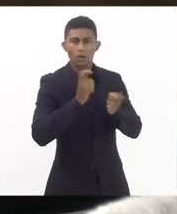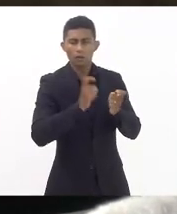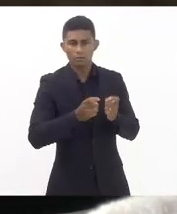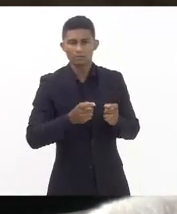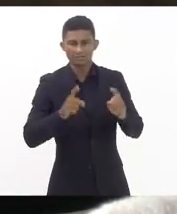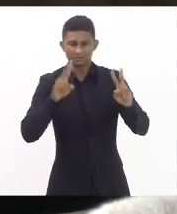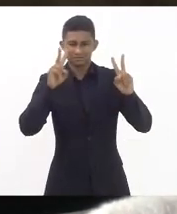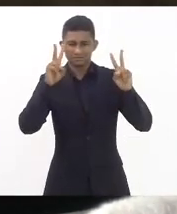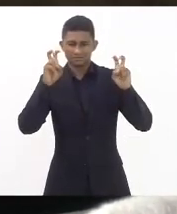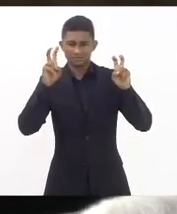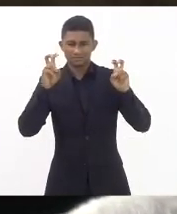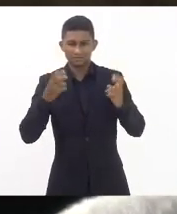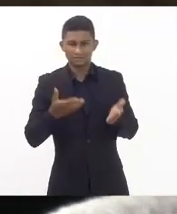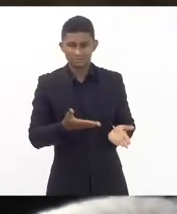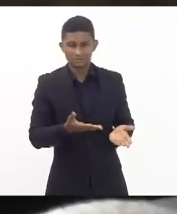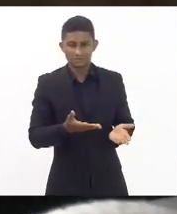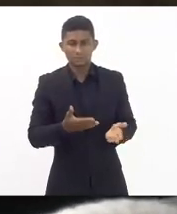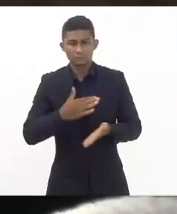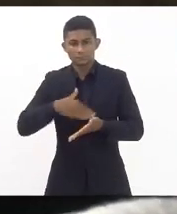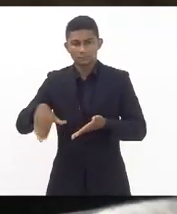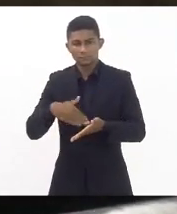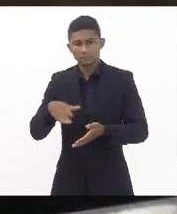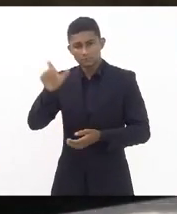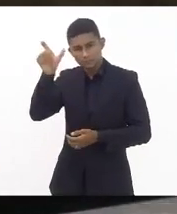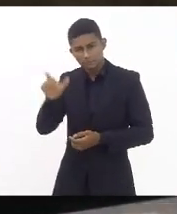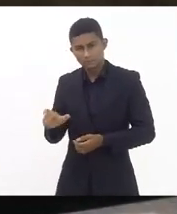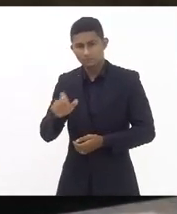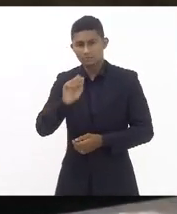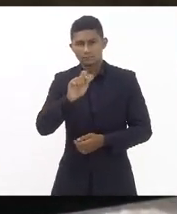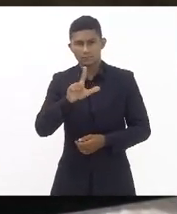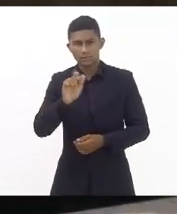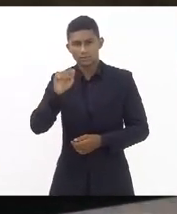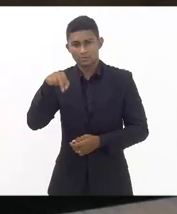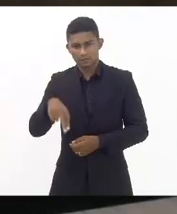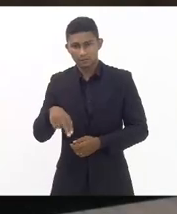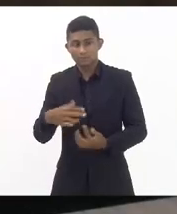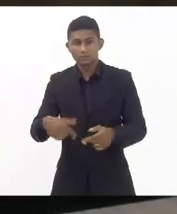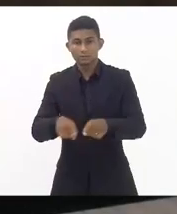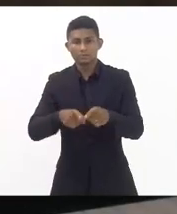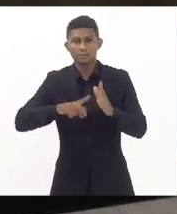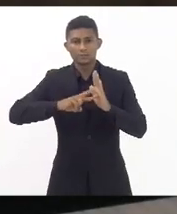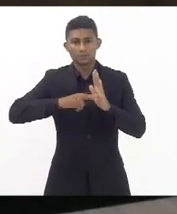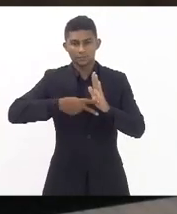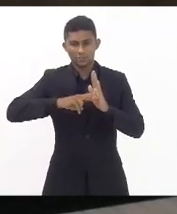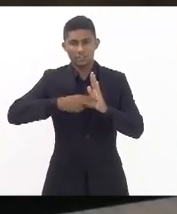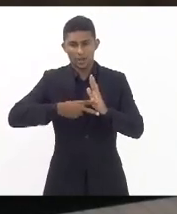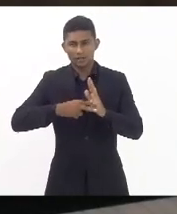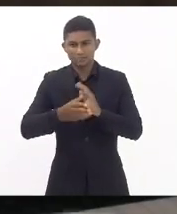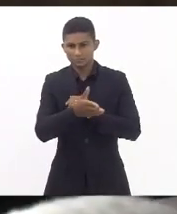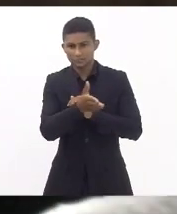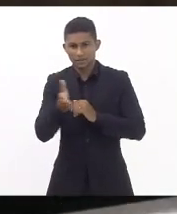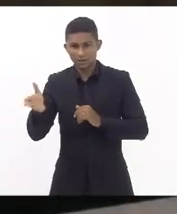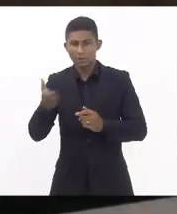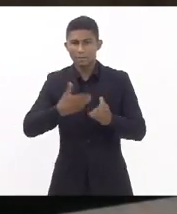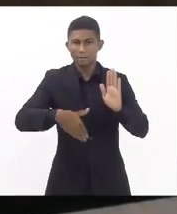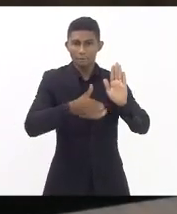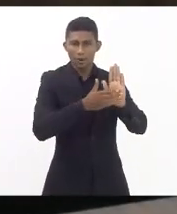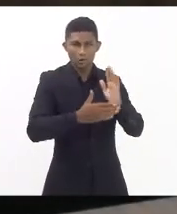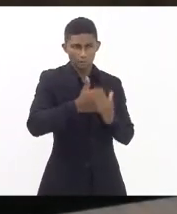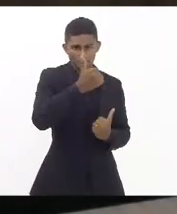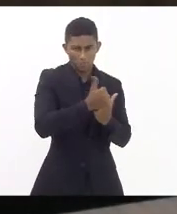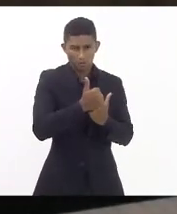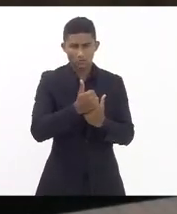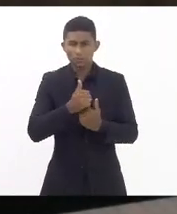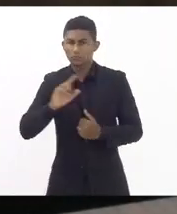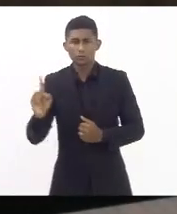deste tema, o secretário Alan Turnovsky, juntamente com os sindicatos que defendem a pauta,